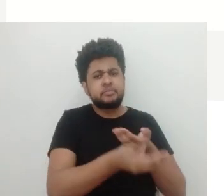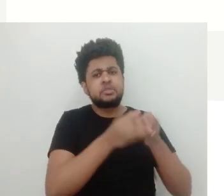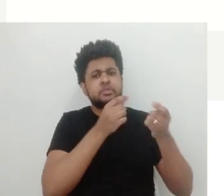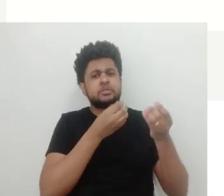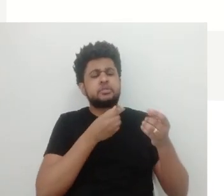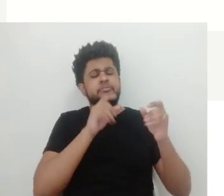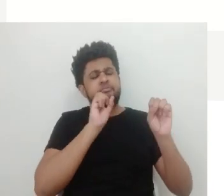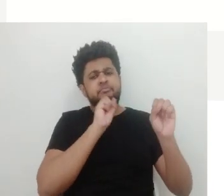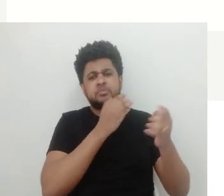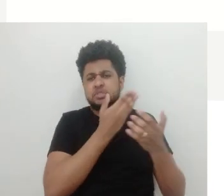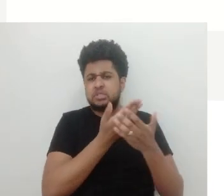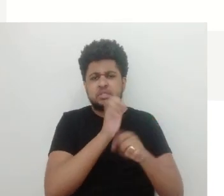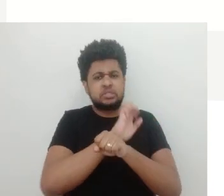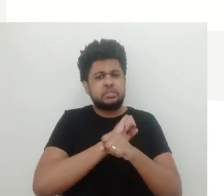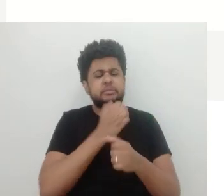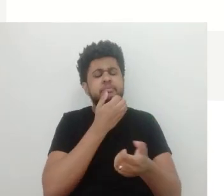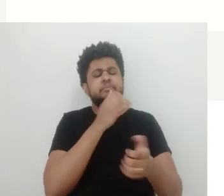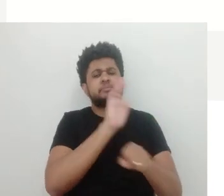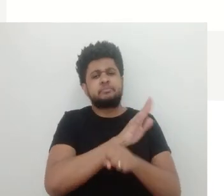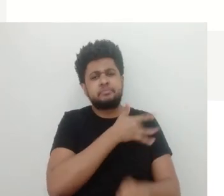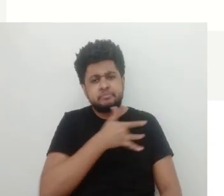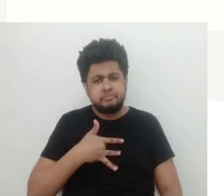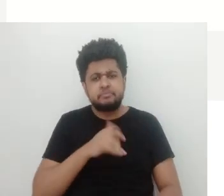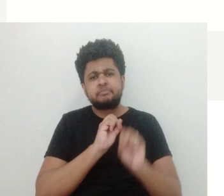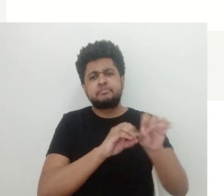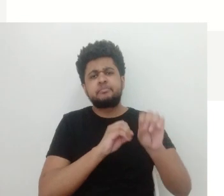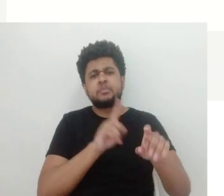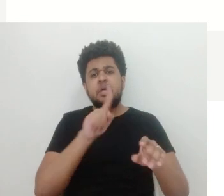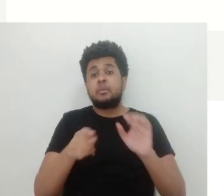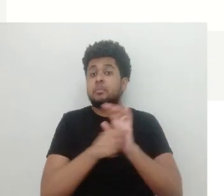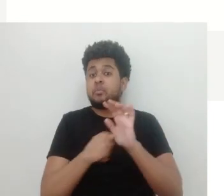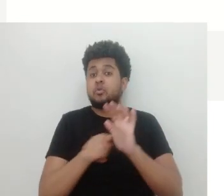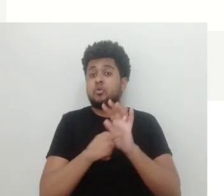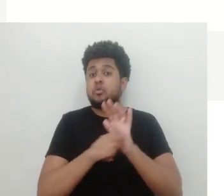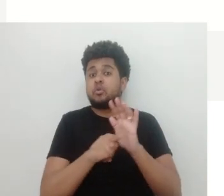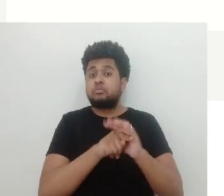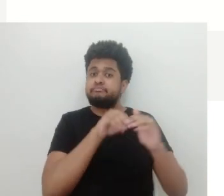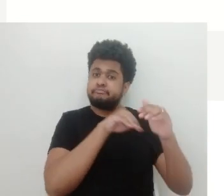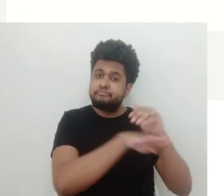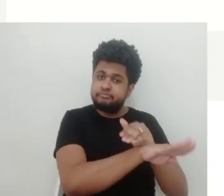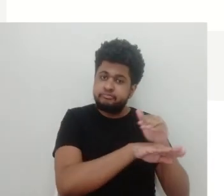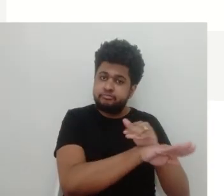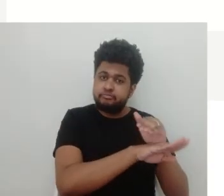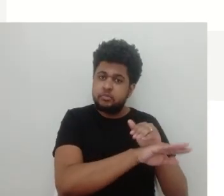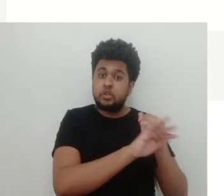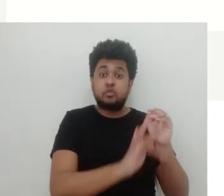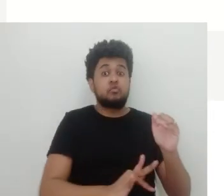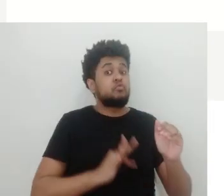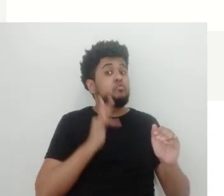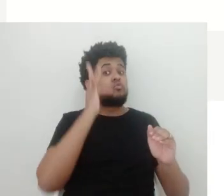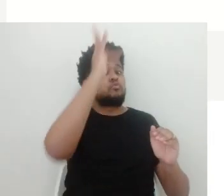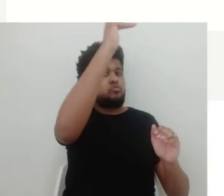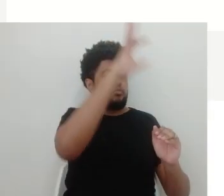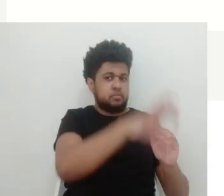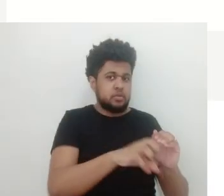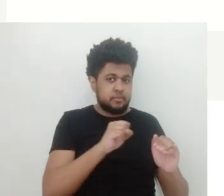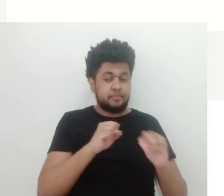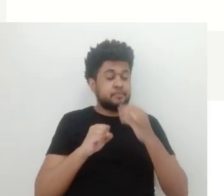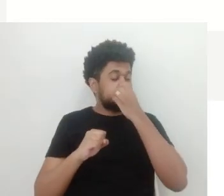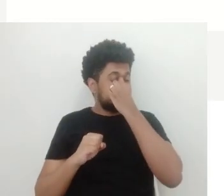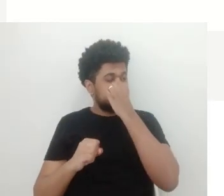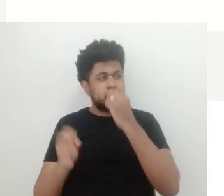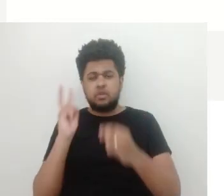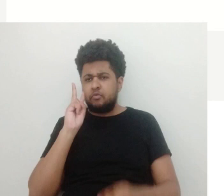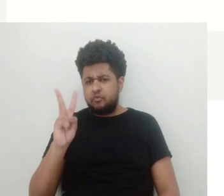que Eduardo falou também. Ele passou da teologia para a filosofia, para a história, né? Andou aplicando